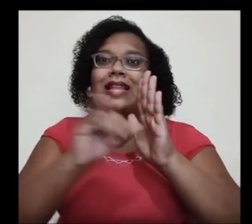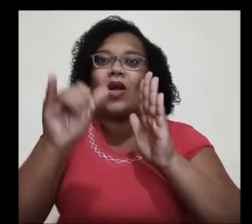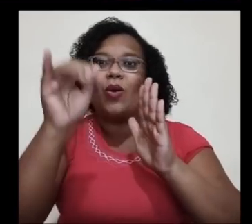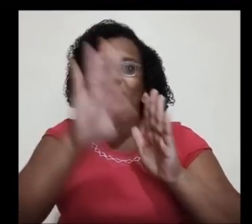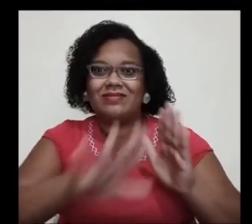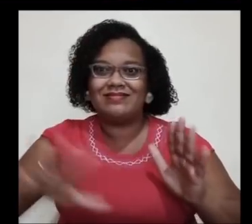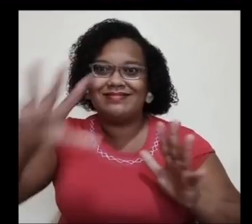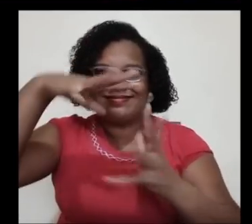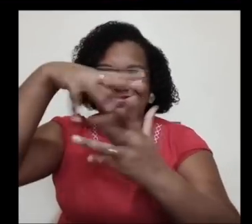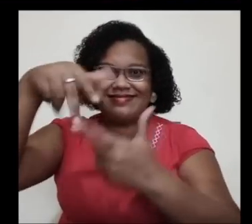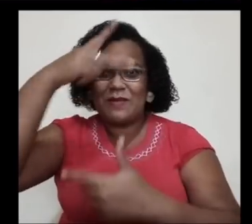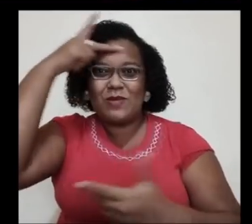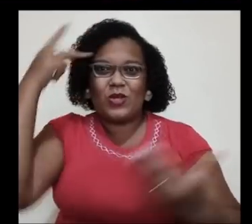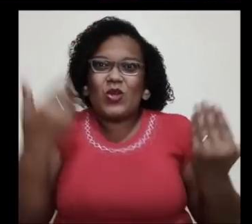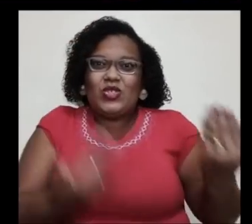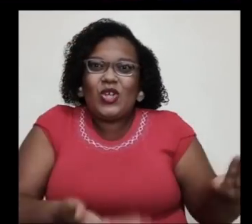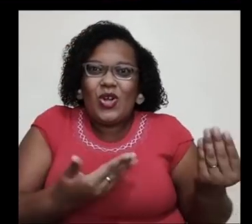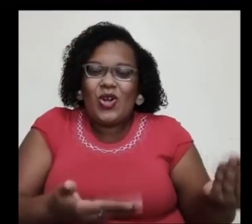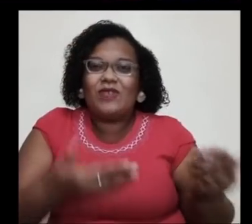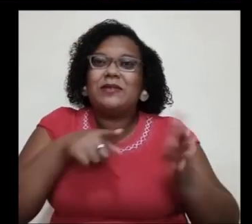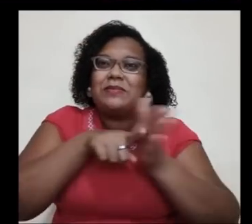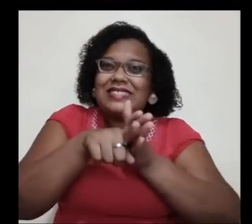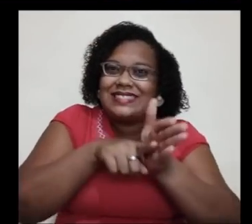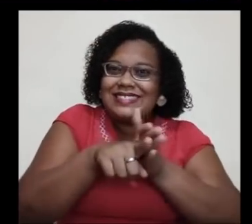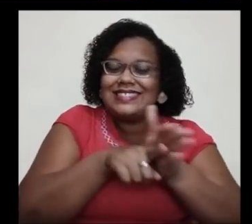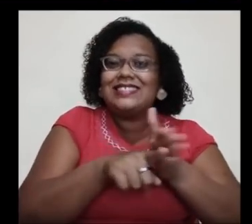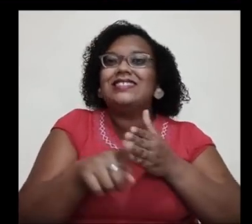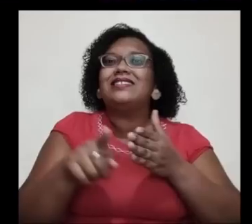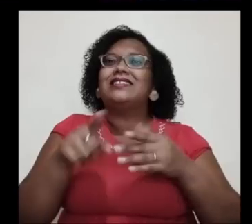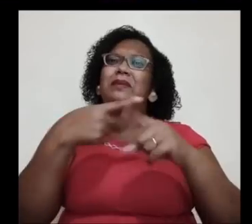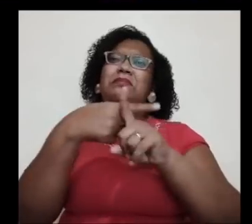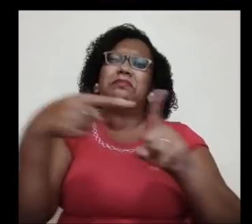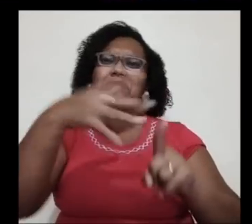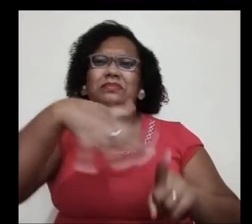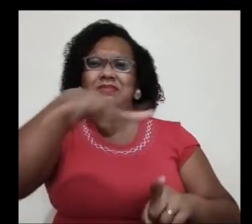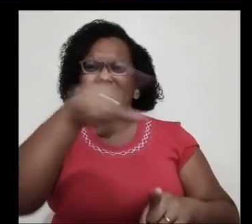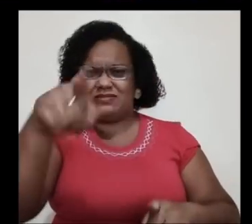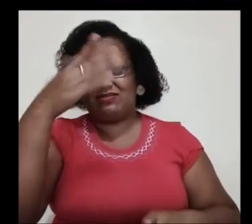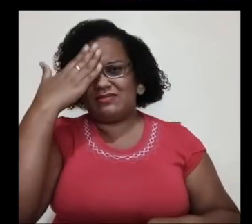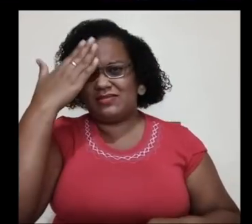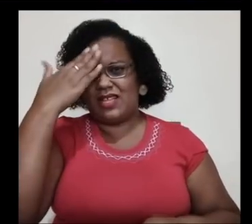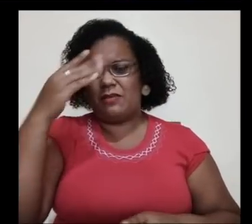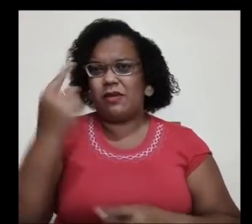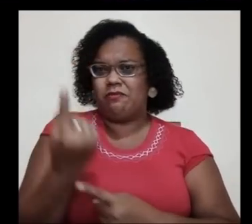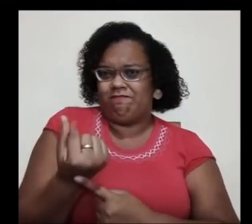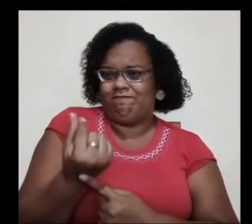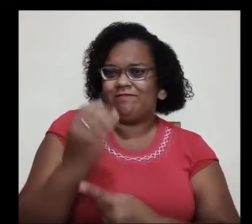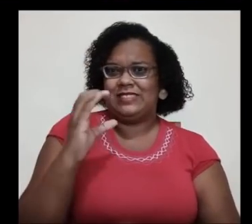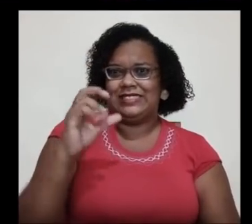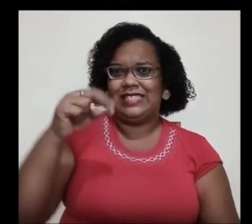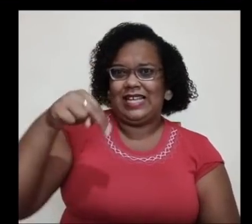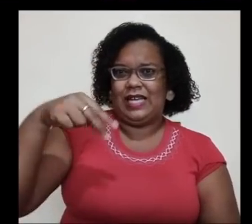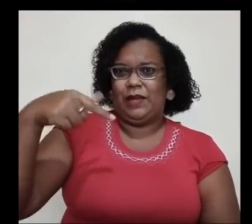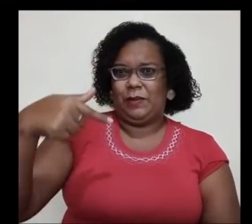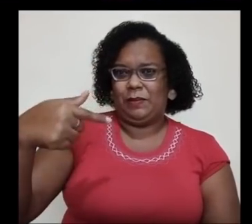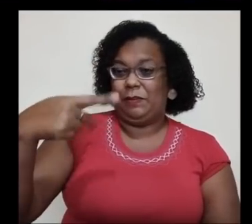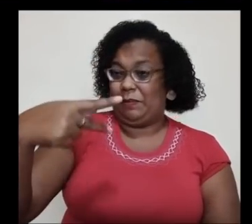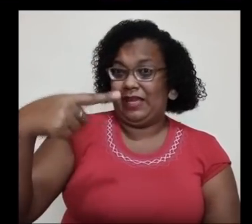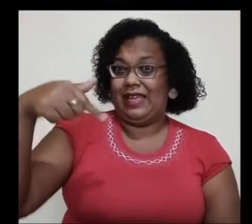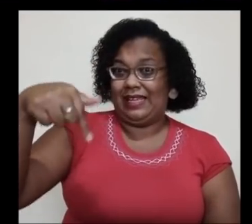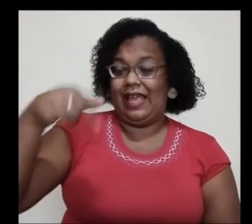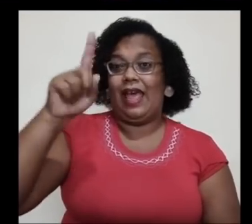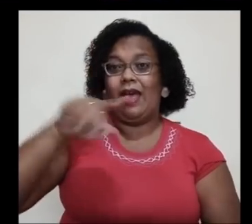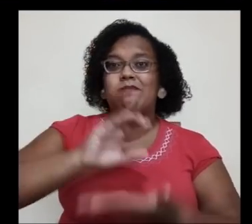está traduzido nesse gráfico aí, vão para bolsas, cerca de quase 90%. Mas os recursos para fomento também